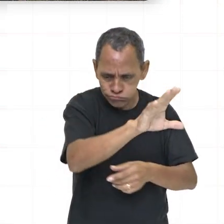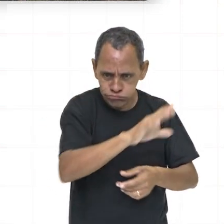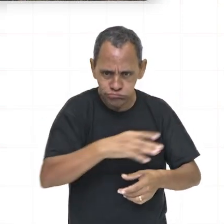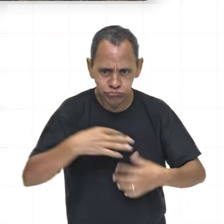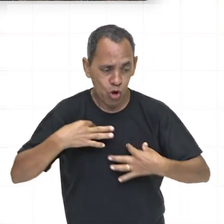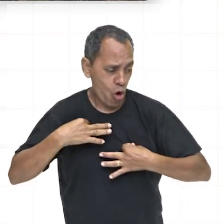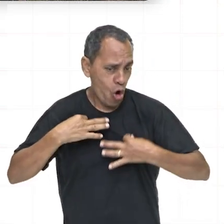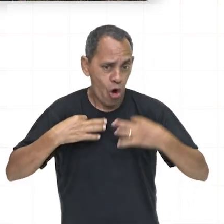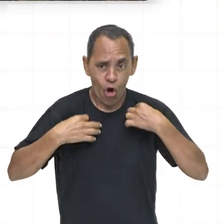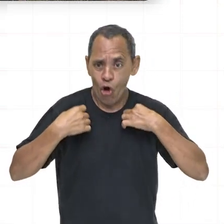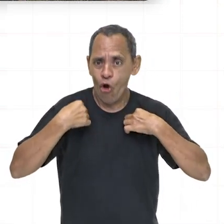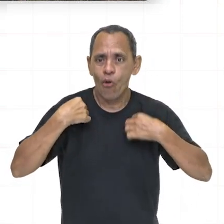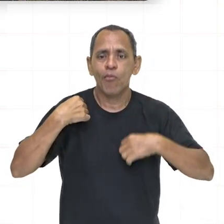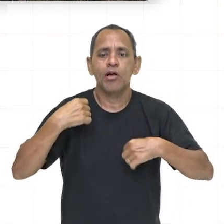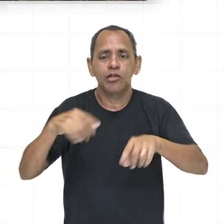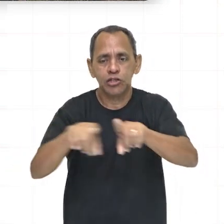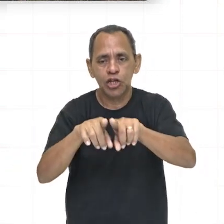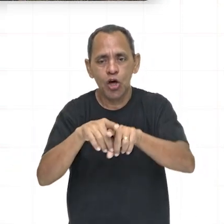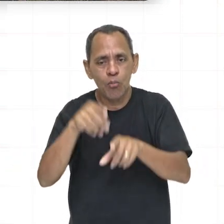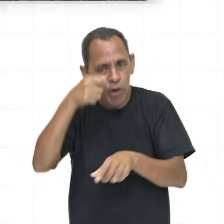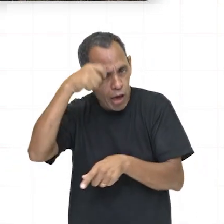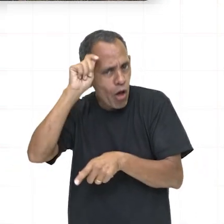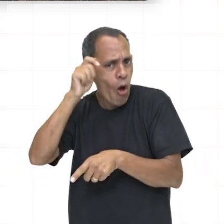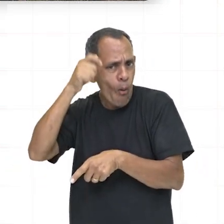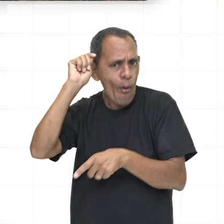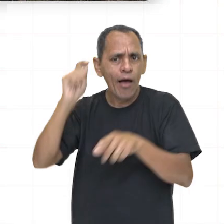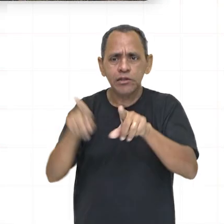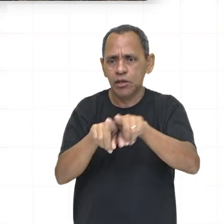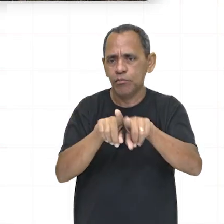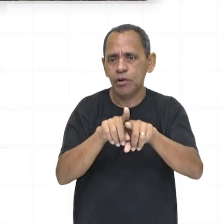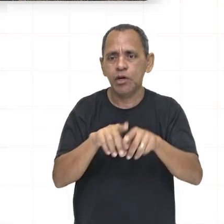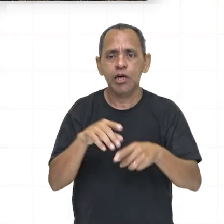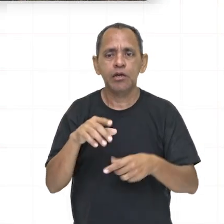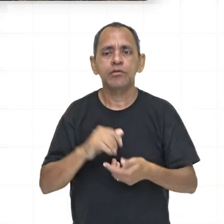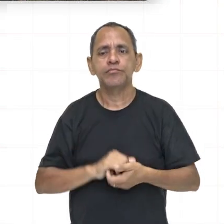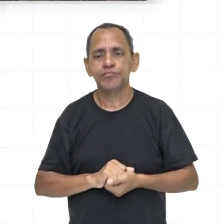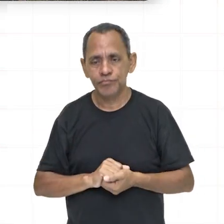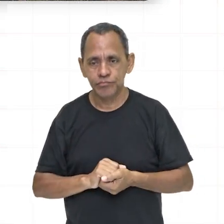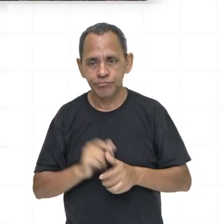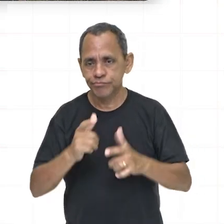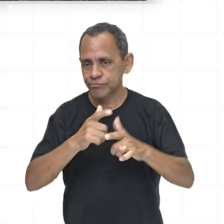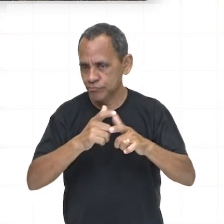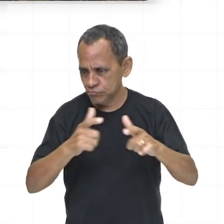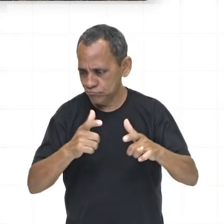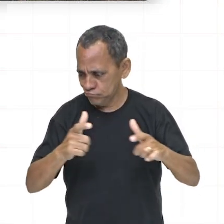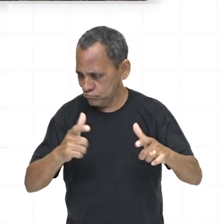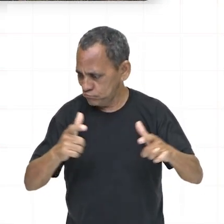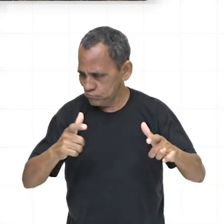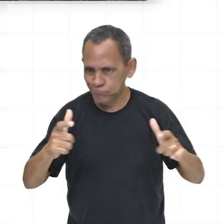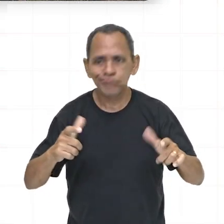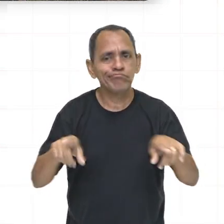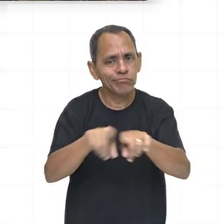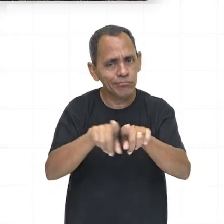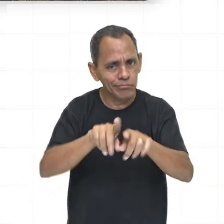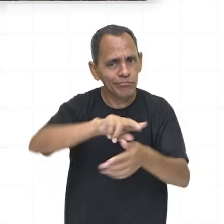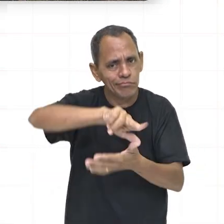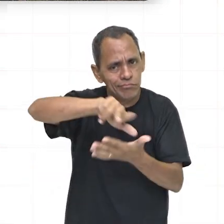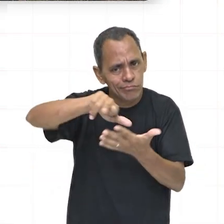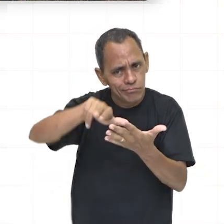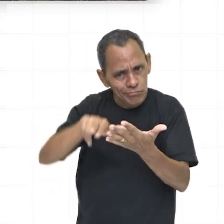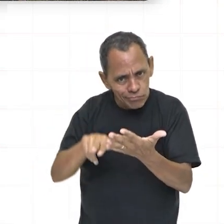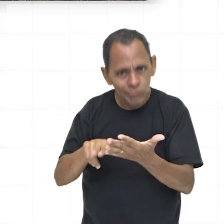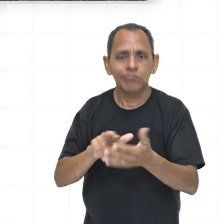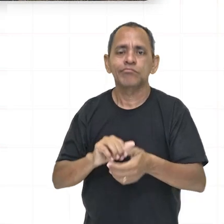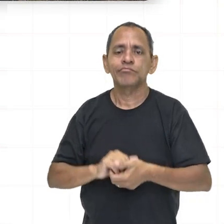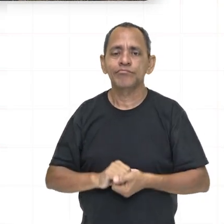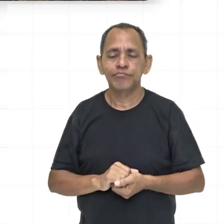adereços, penteados. Realmente é tudo bastante diferente ali. Nós temos uma grande diversidade no que diz respeito a isso. Sobre